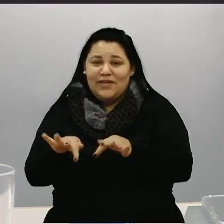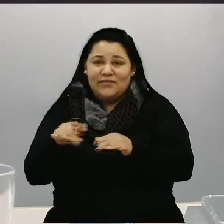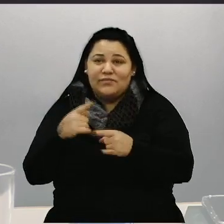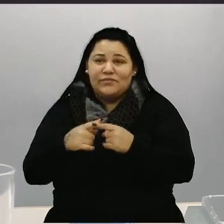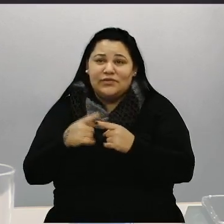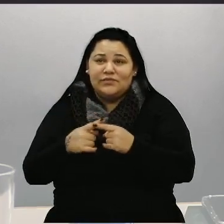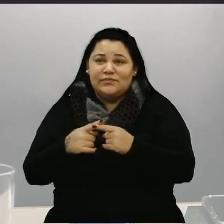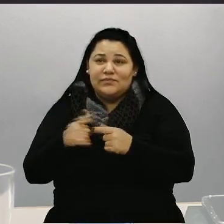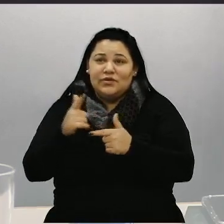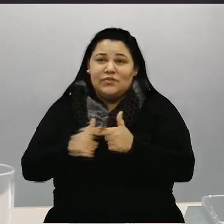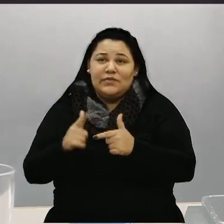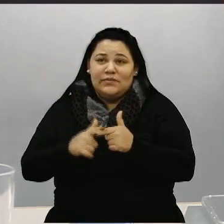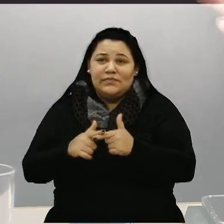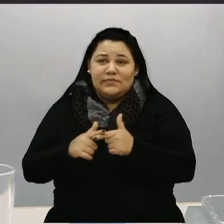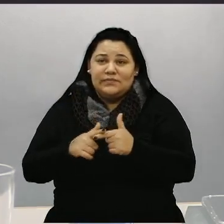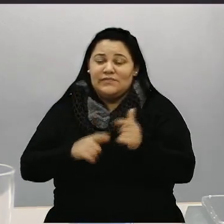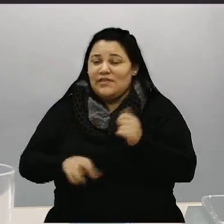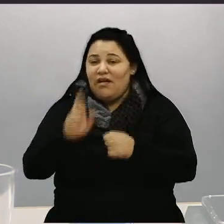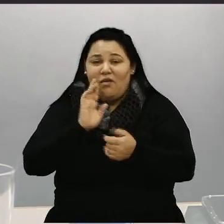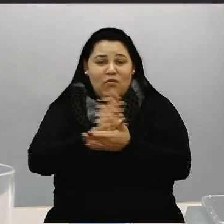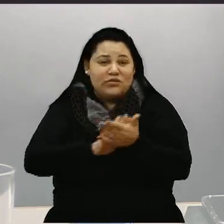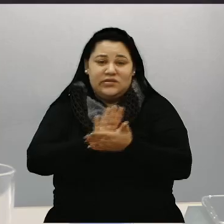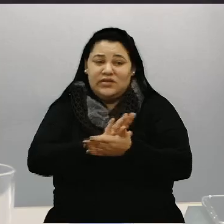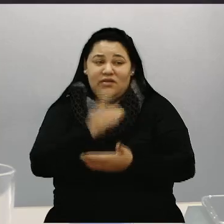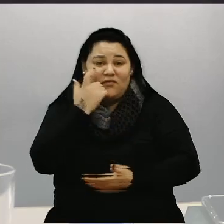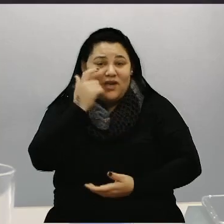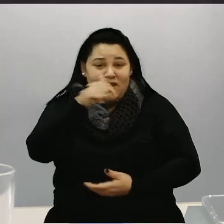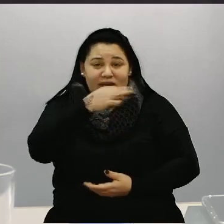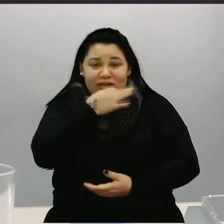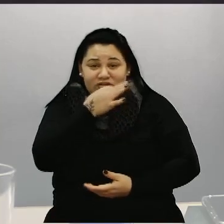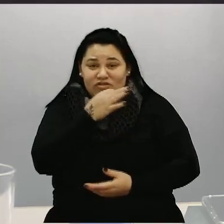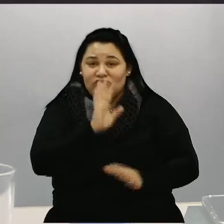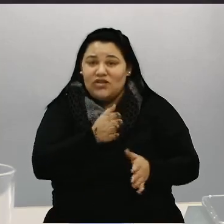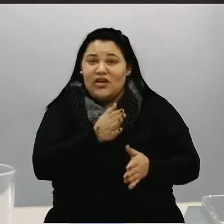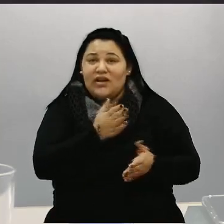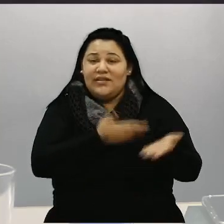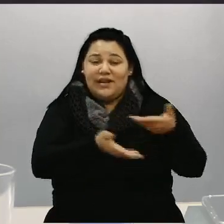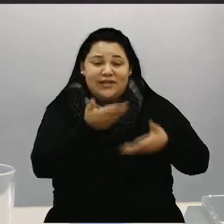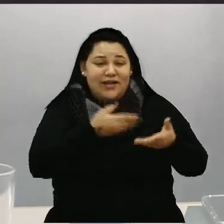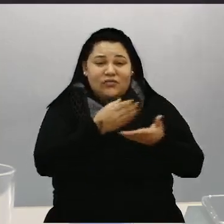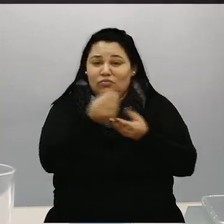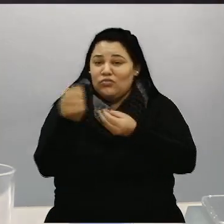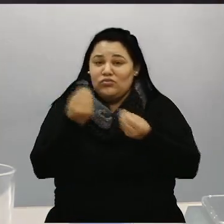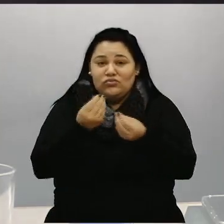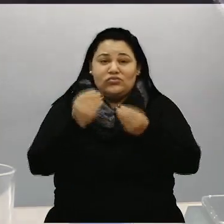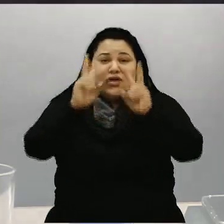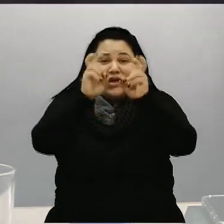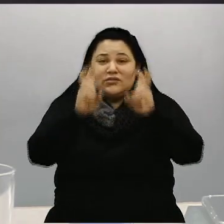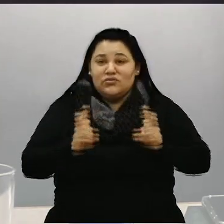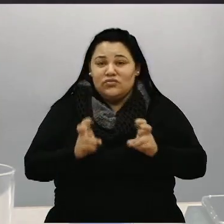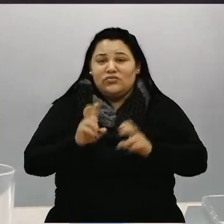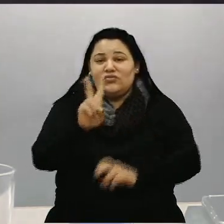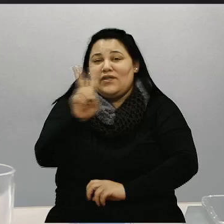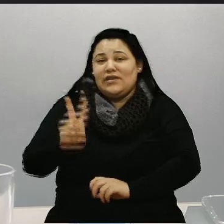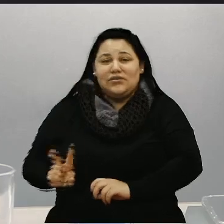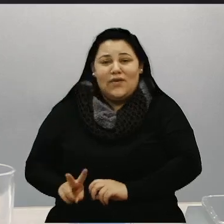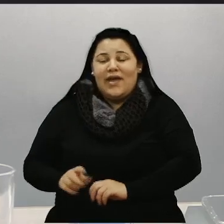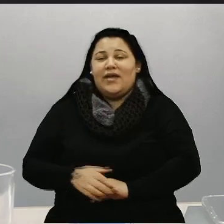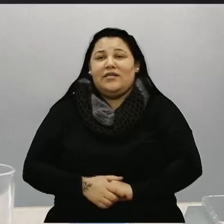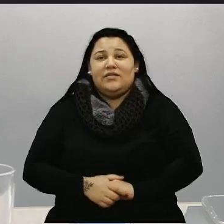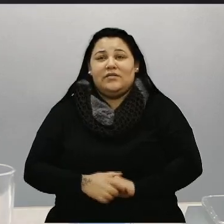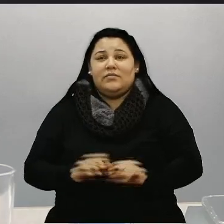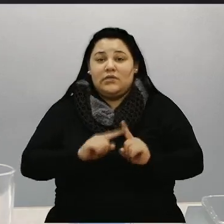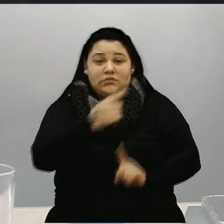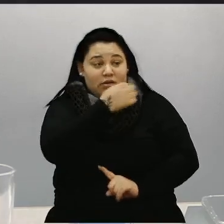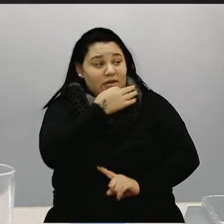respostas. Eu vi, acho que nós aqui em Caxias foram tratados vários temas, a Venezuela, etc, etc, mas isso é